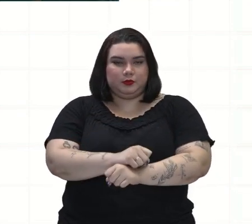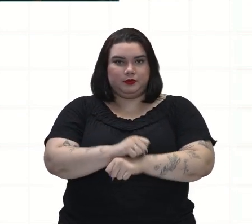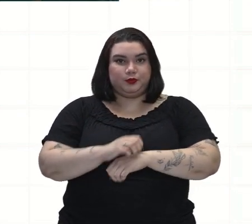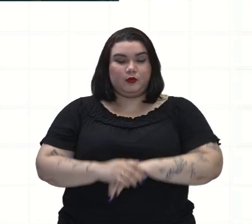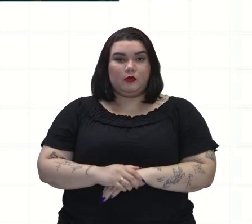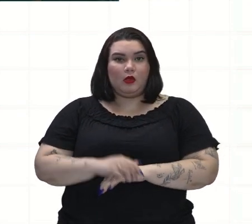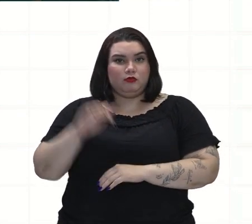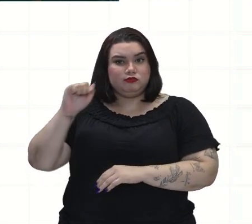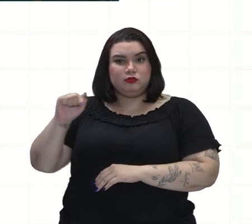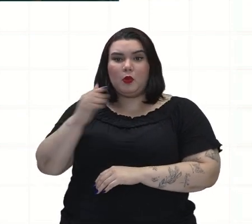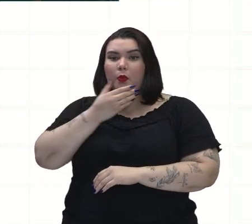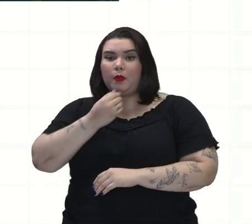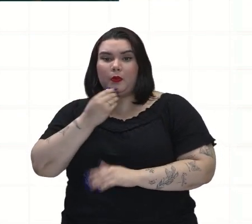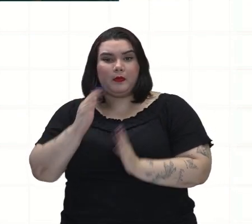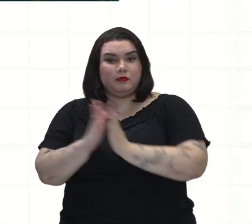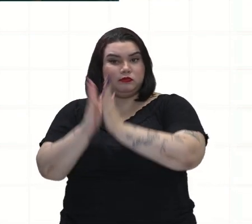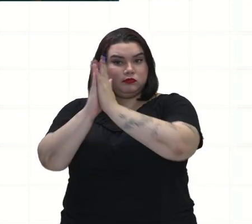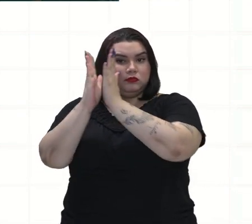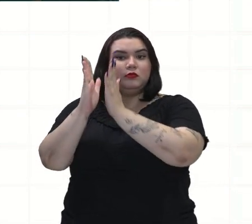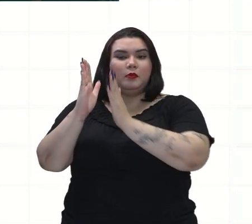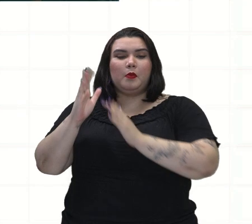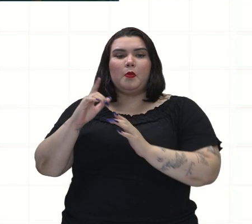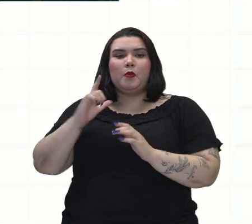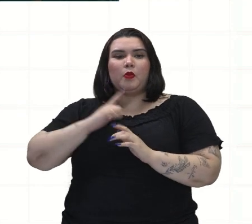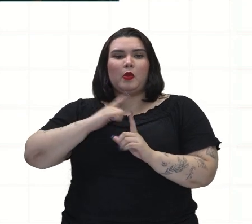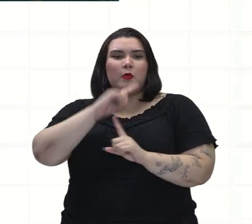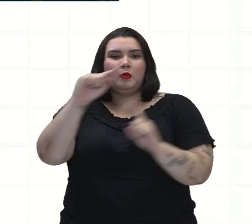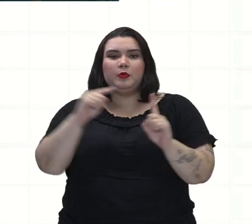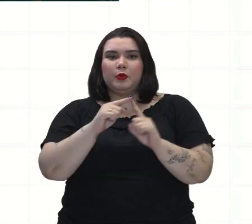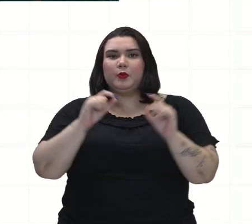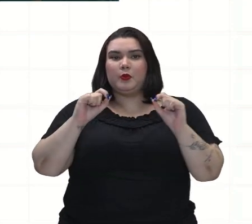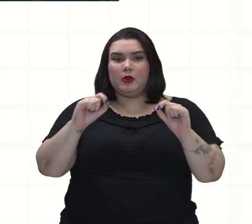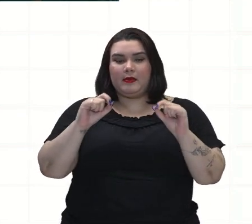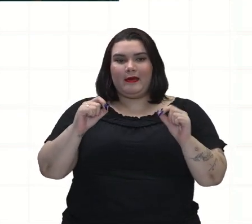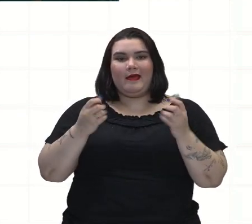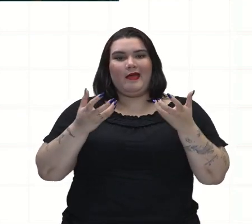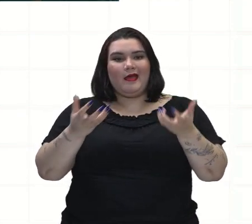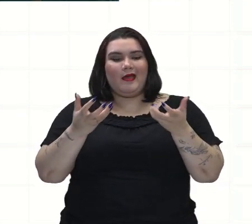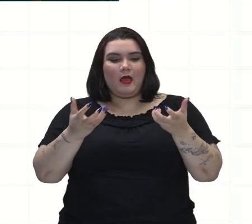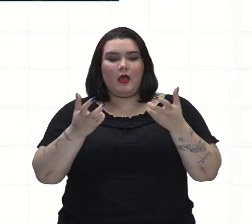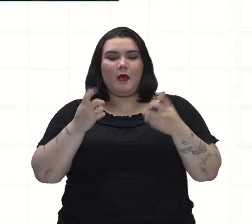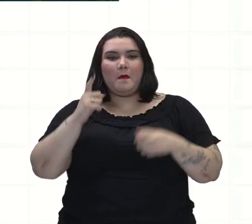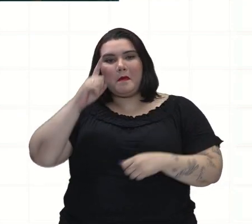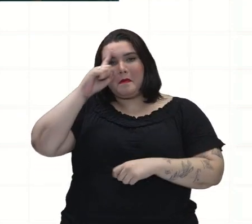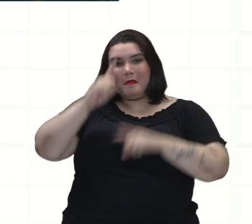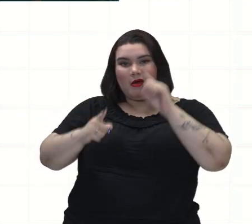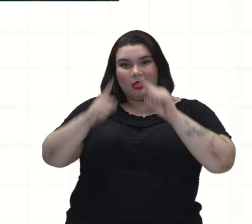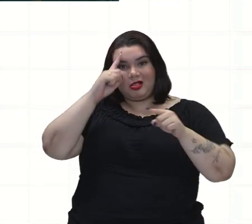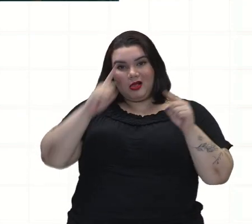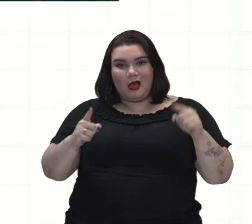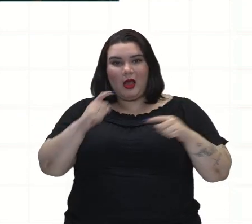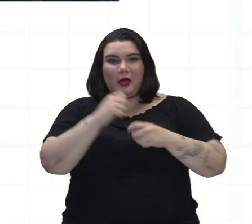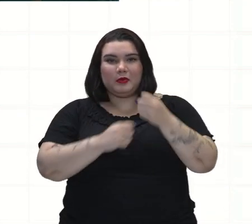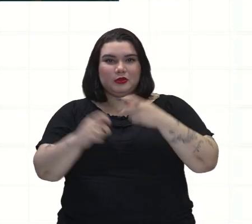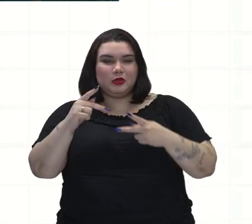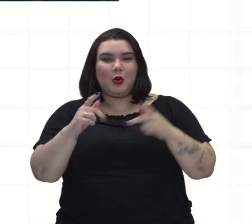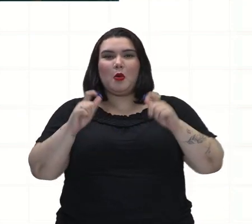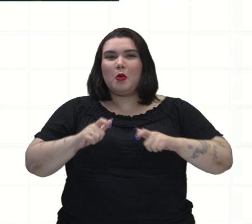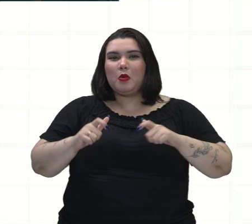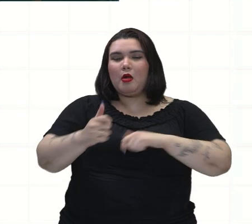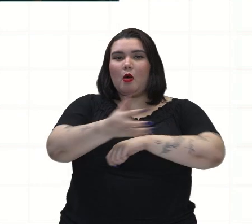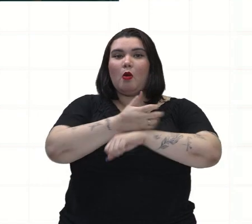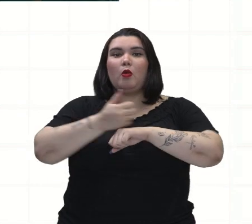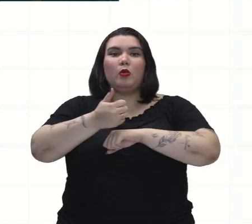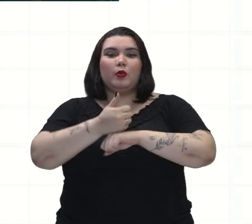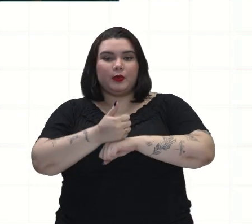consolidar o controle e a eficiência administrativa onde? Nas